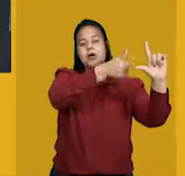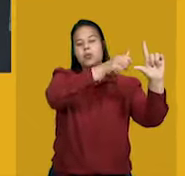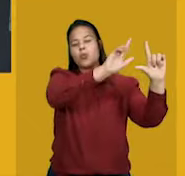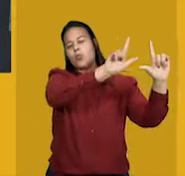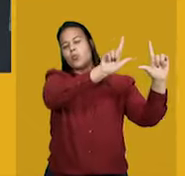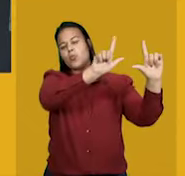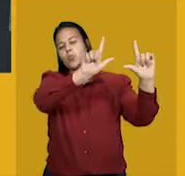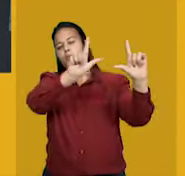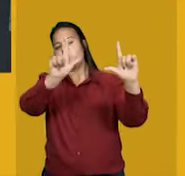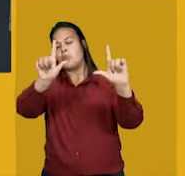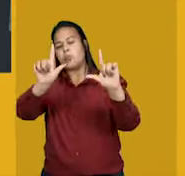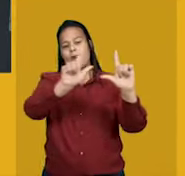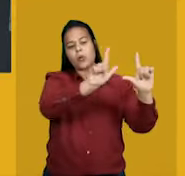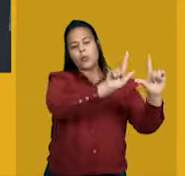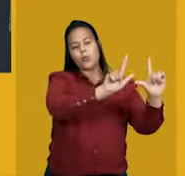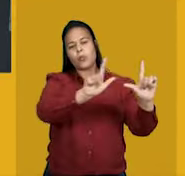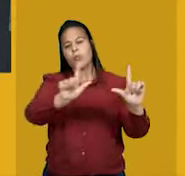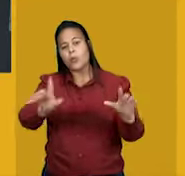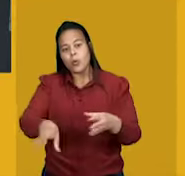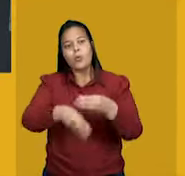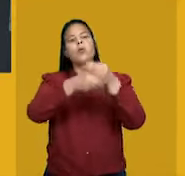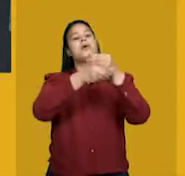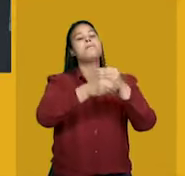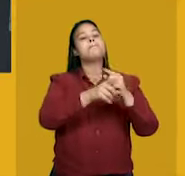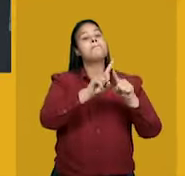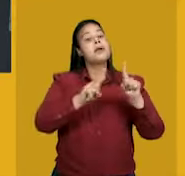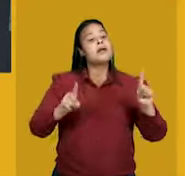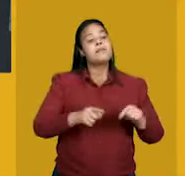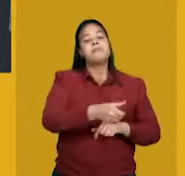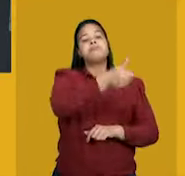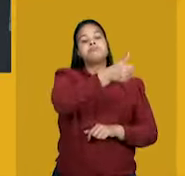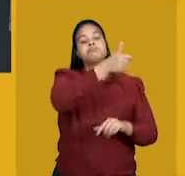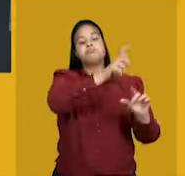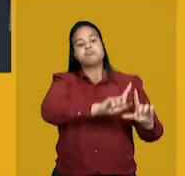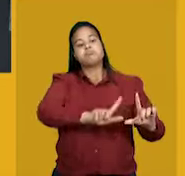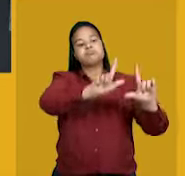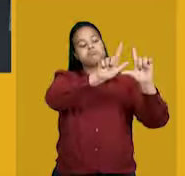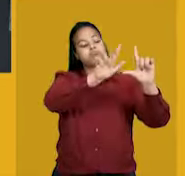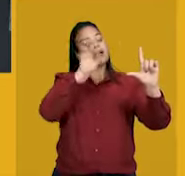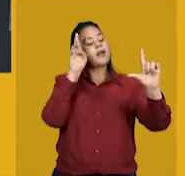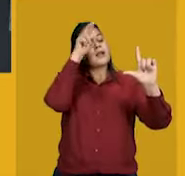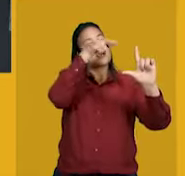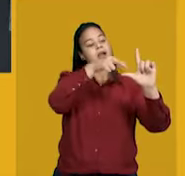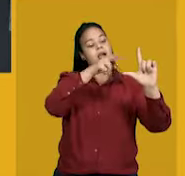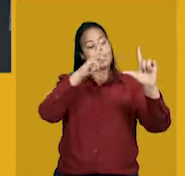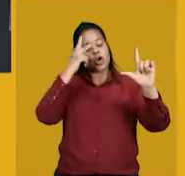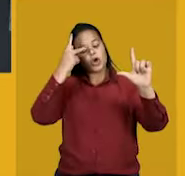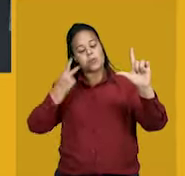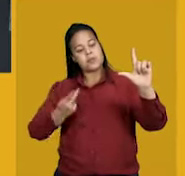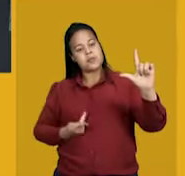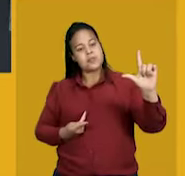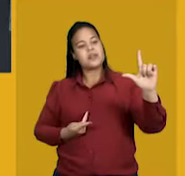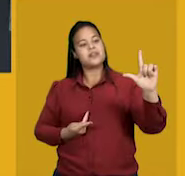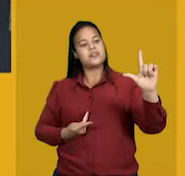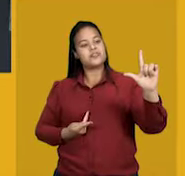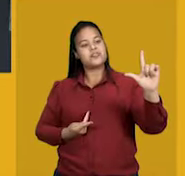bem resumida, mas no primeiro quadrinho, a gente está representando a humanidade nômade.